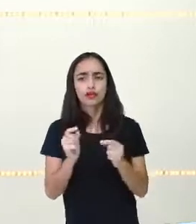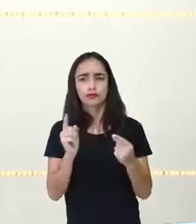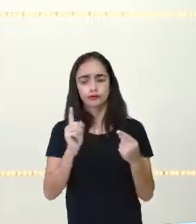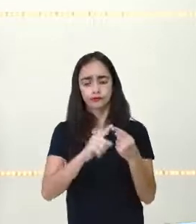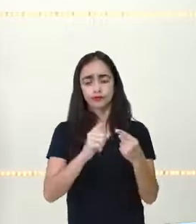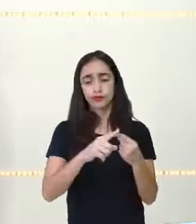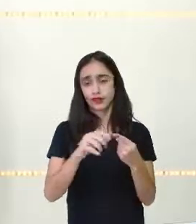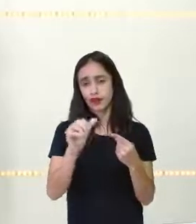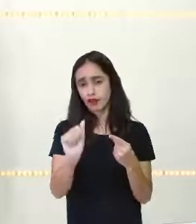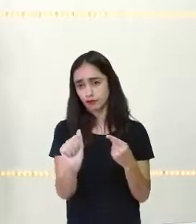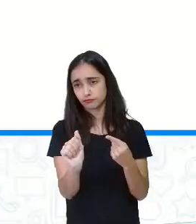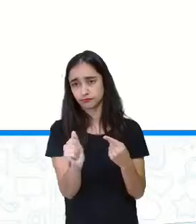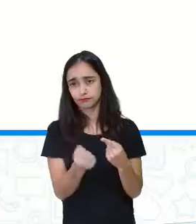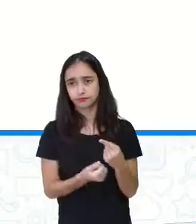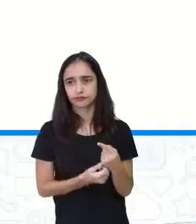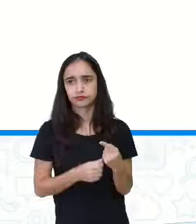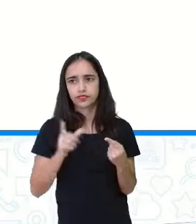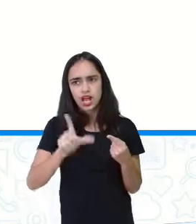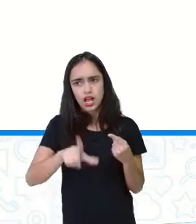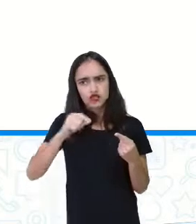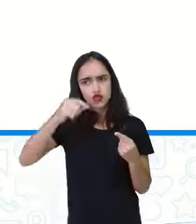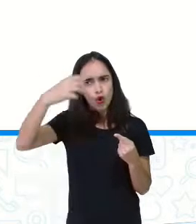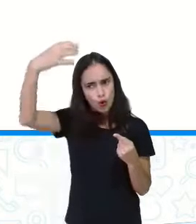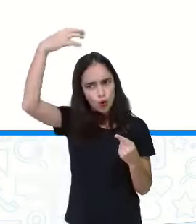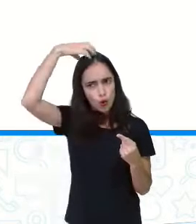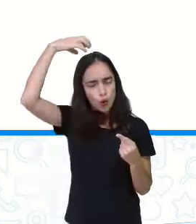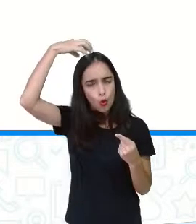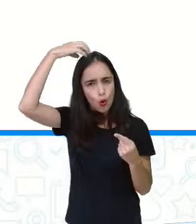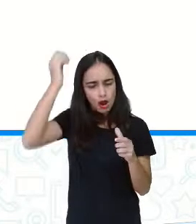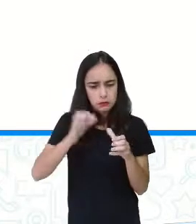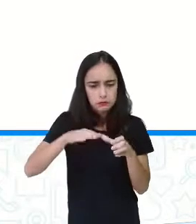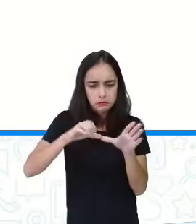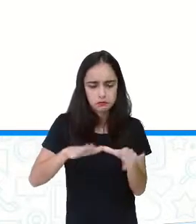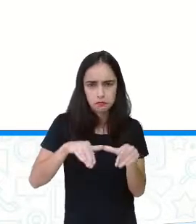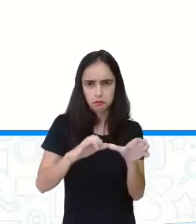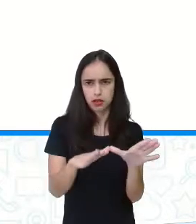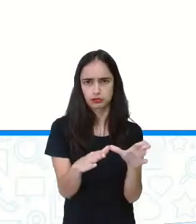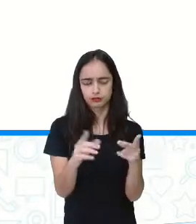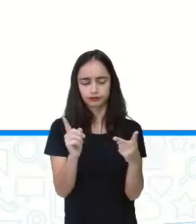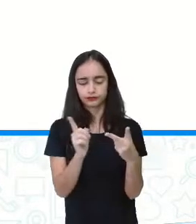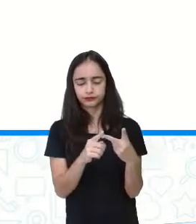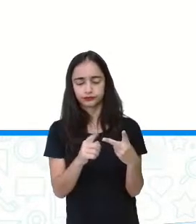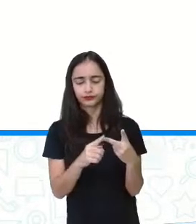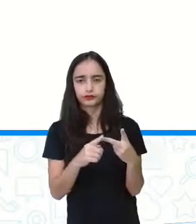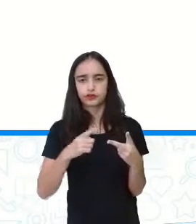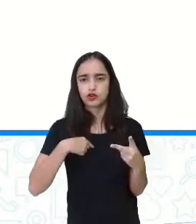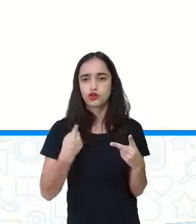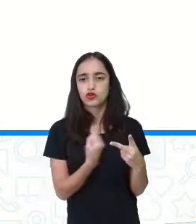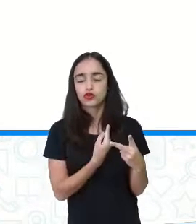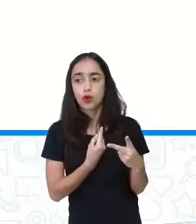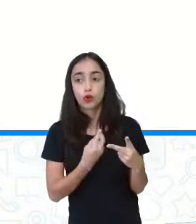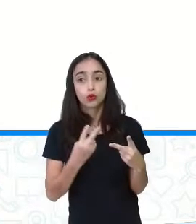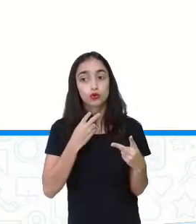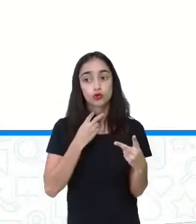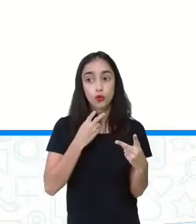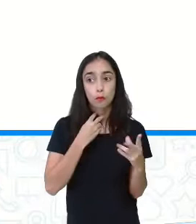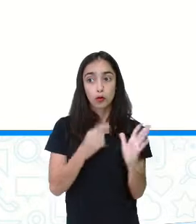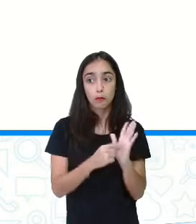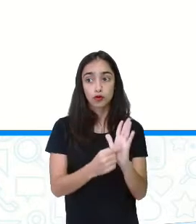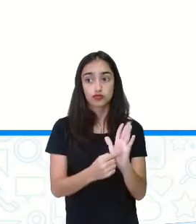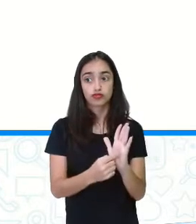jóia letra A Escolha do rei dos pássaros b não devemos aparentar o que não somos de fato